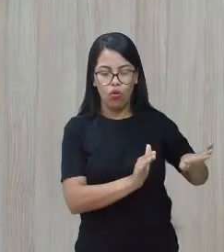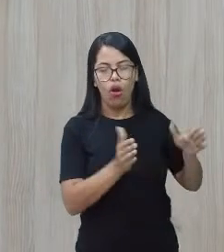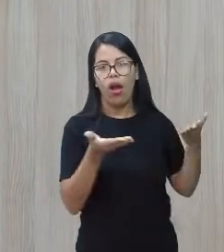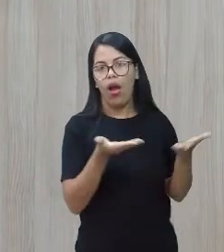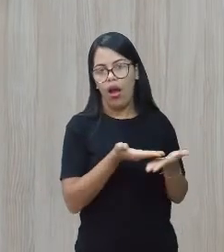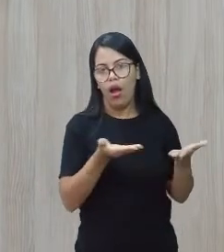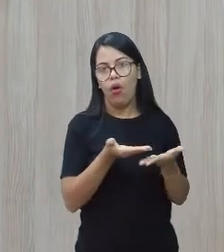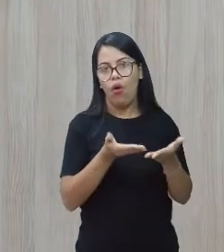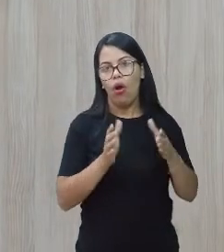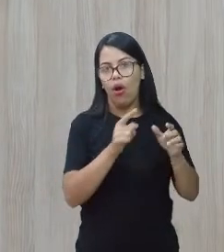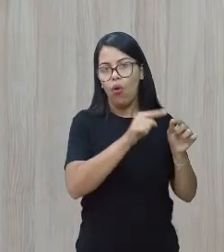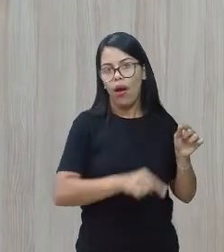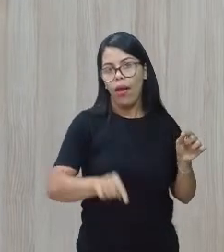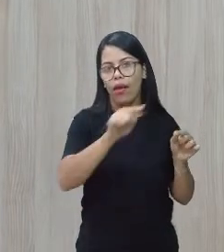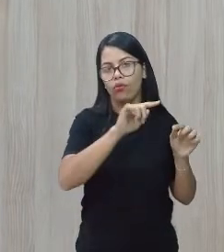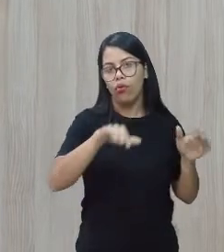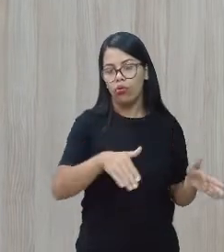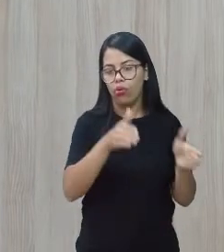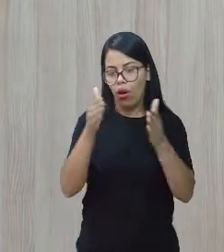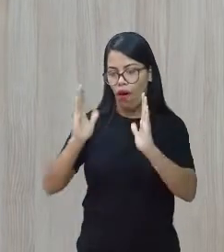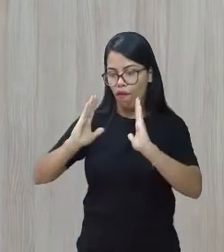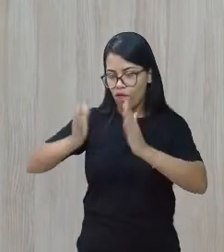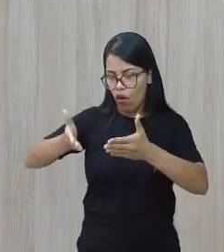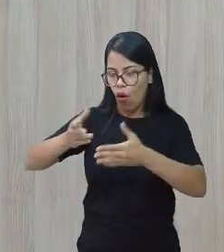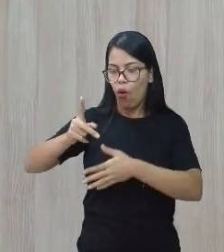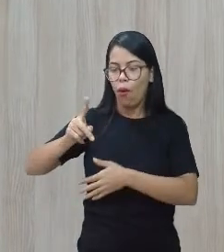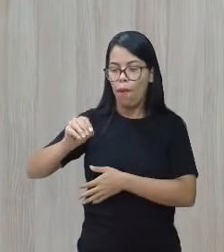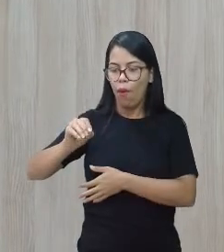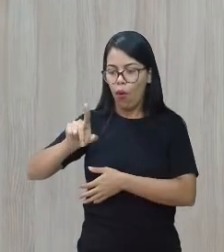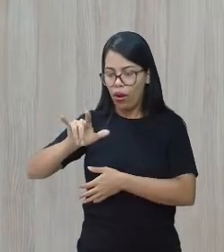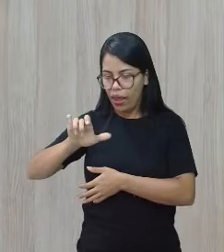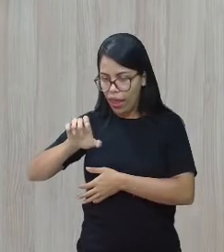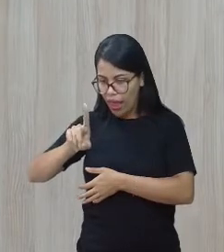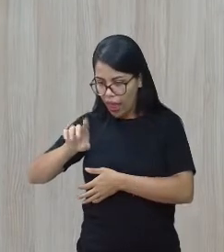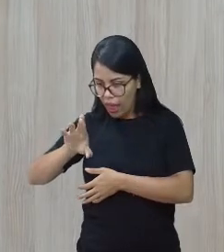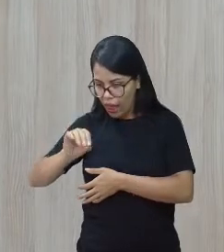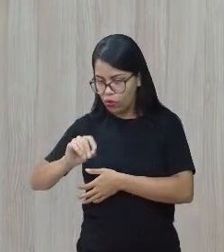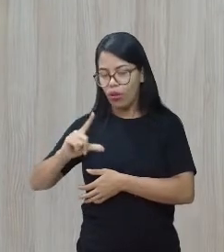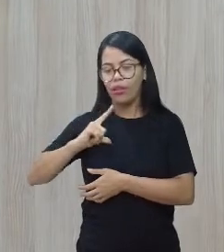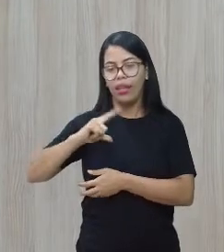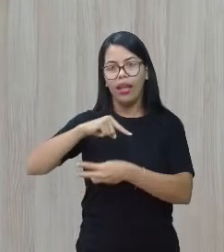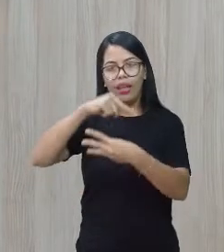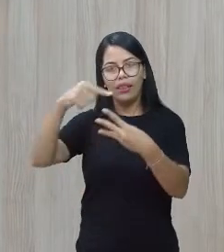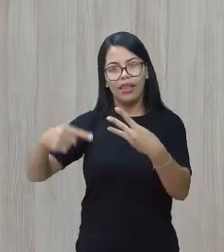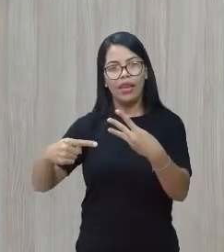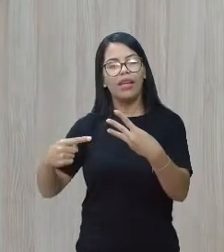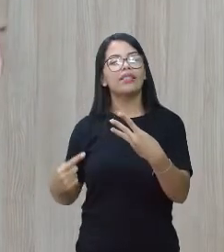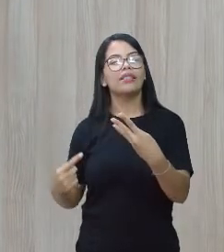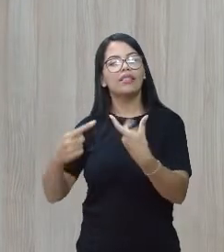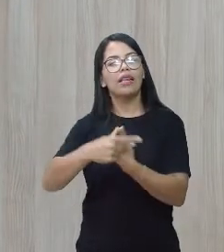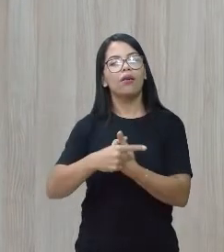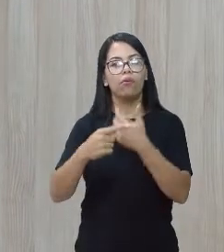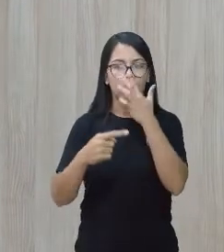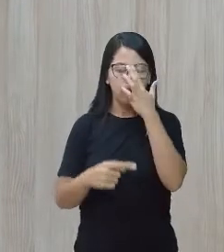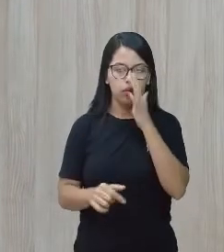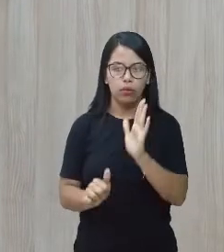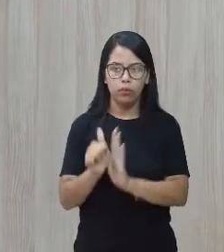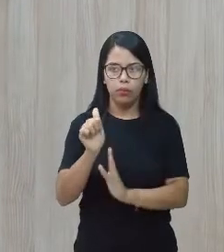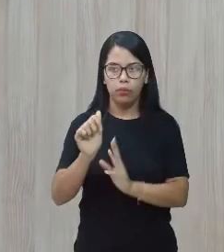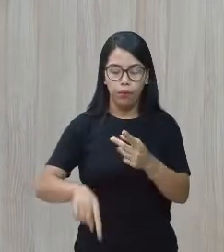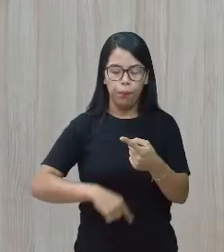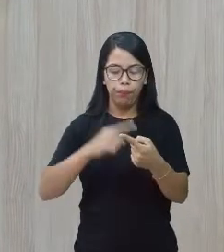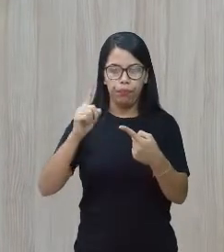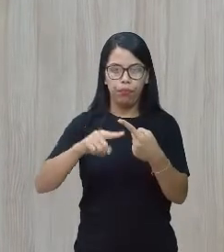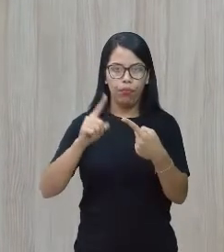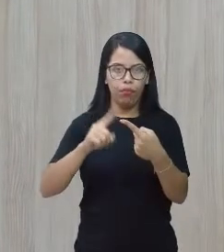e focamos nos poliedros. Os poliedros, eles possuem aí 3 elementos. Quais são esses elementos aí do poliedro? A gente